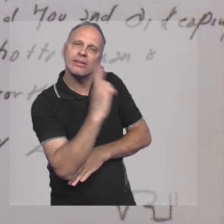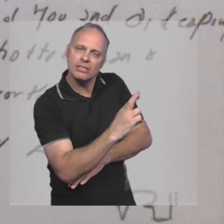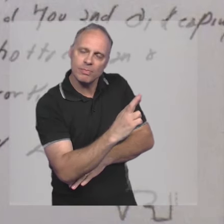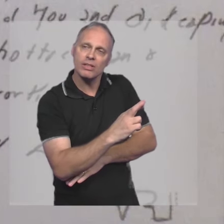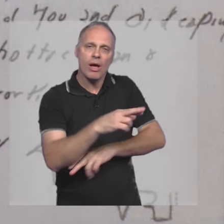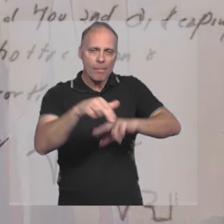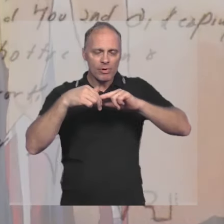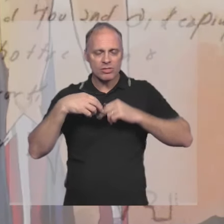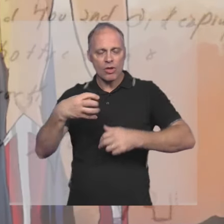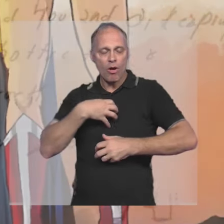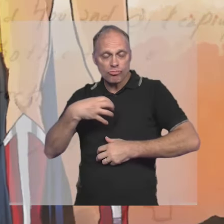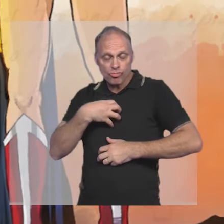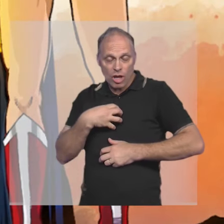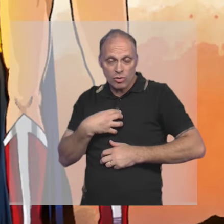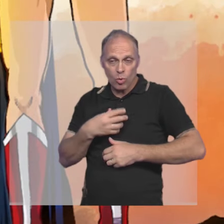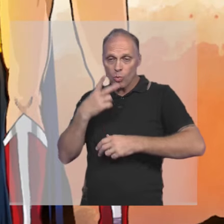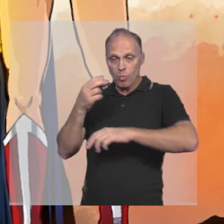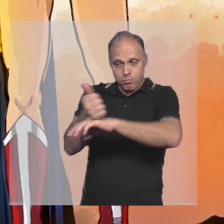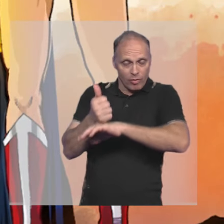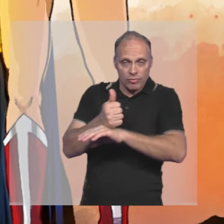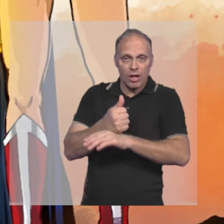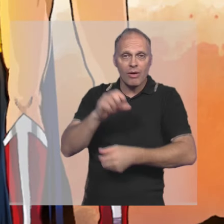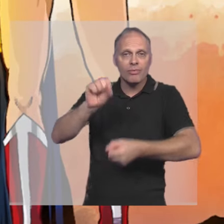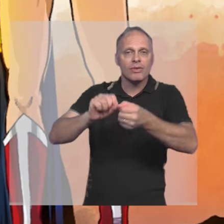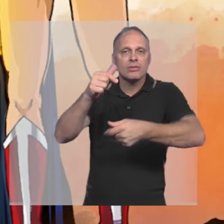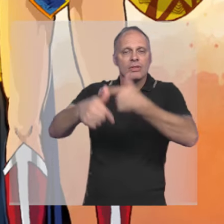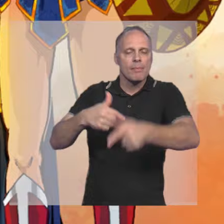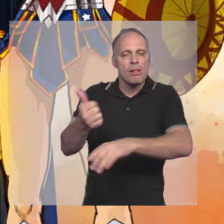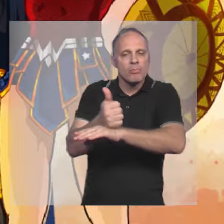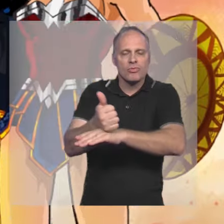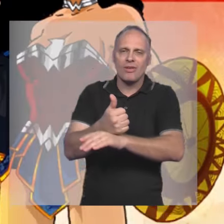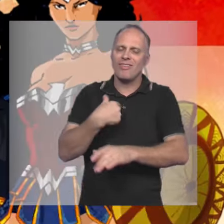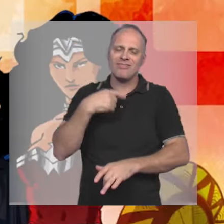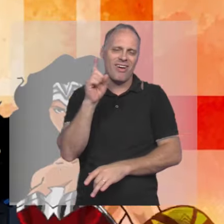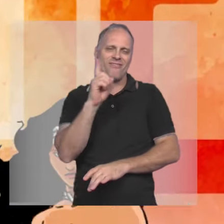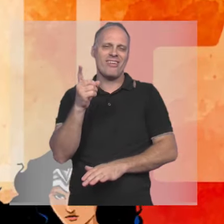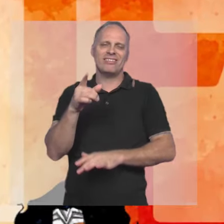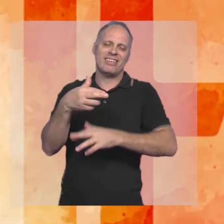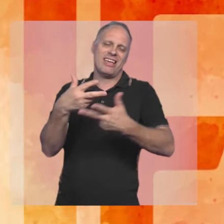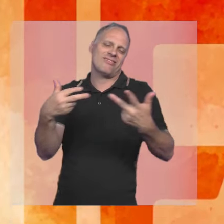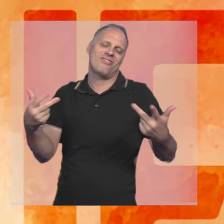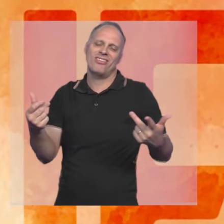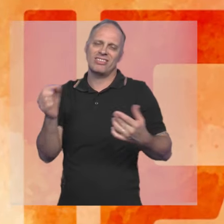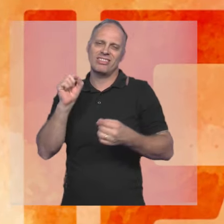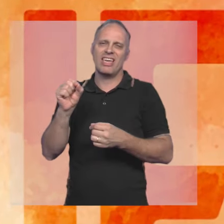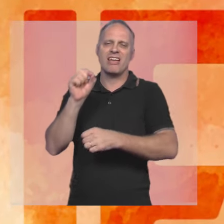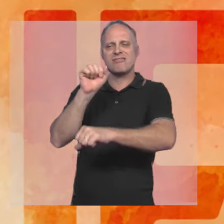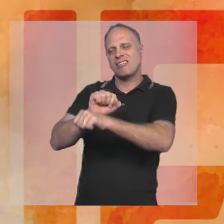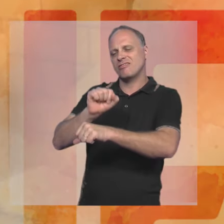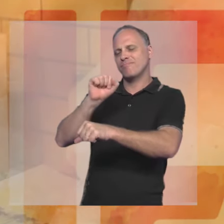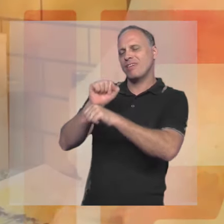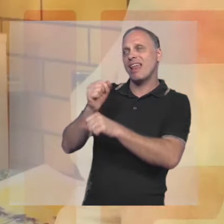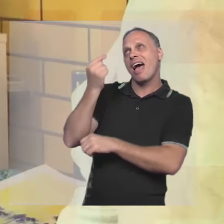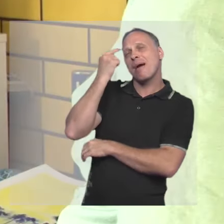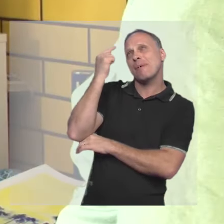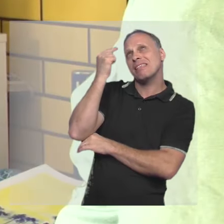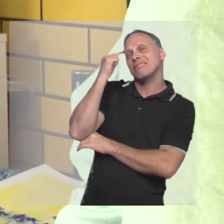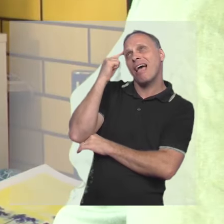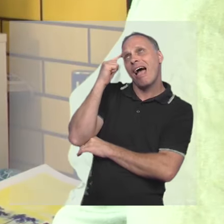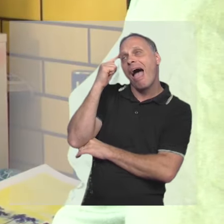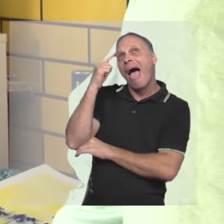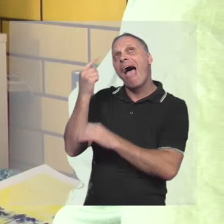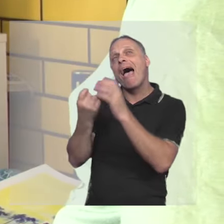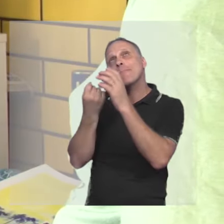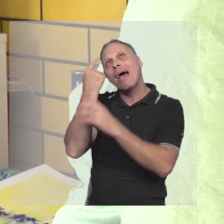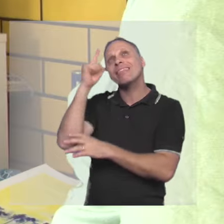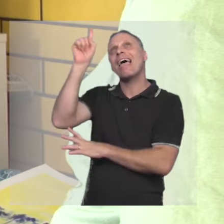me posicionar como profissional. Eu não entro nessa onda de que eu tenho que esperar vir a inspiração, ou então